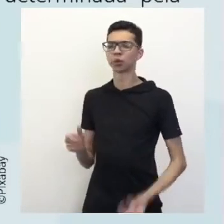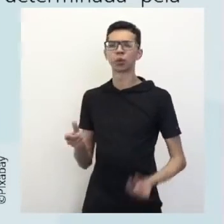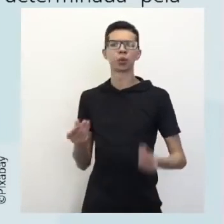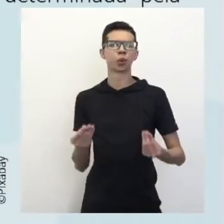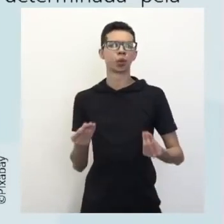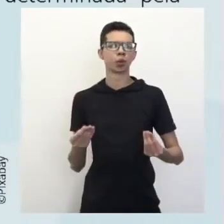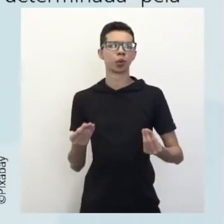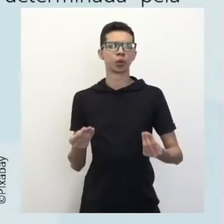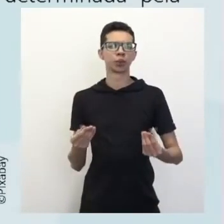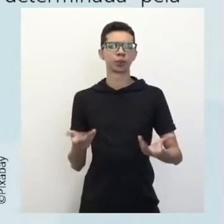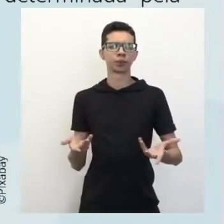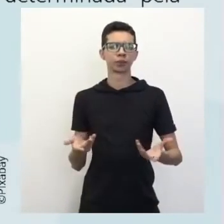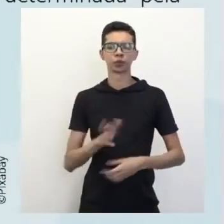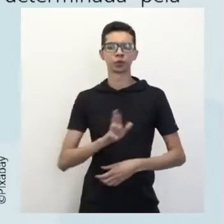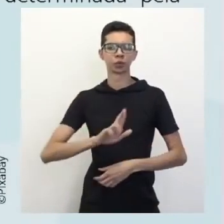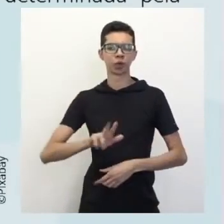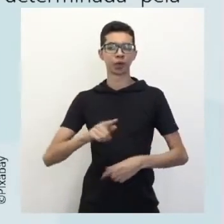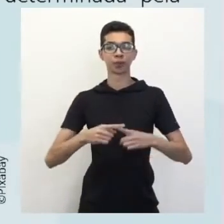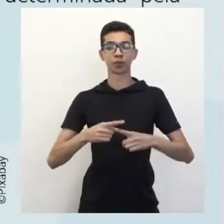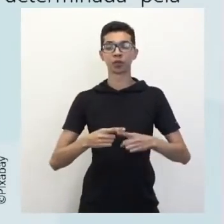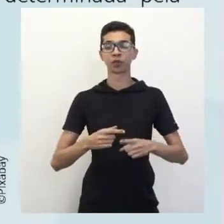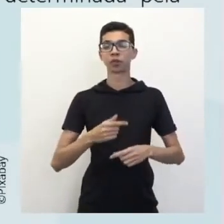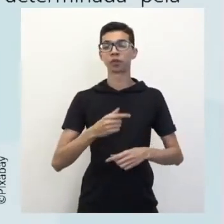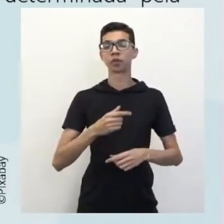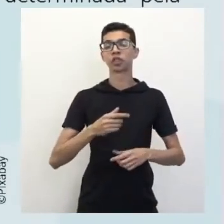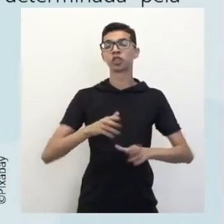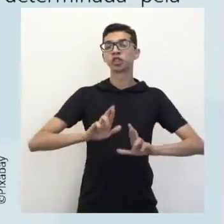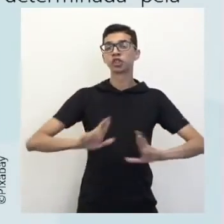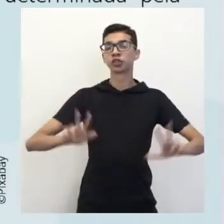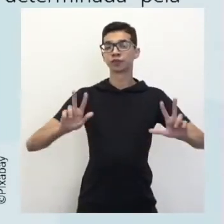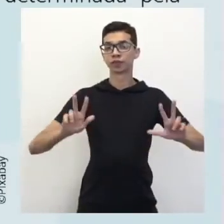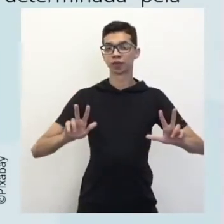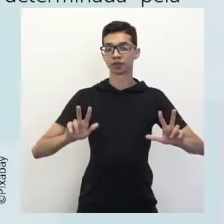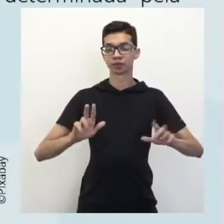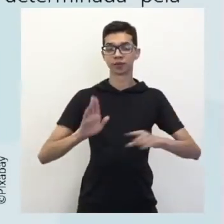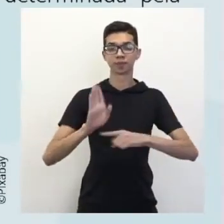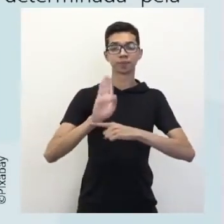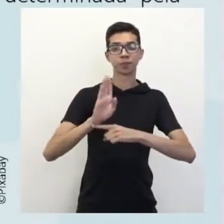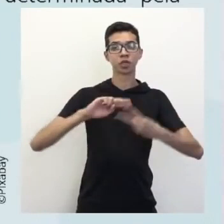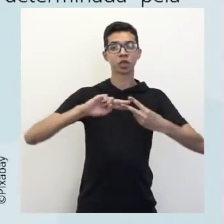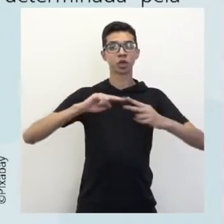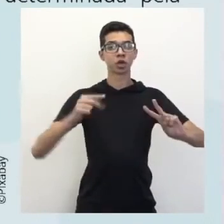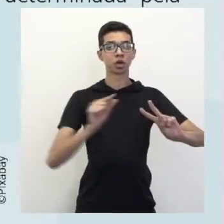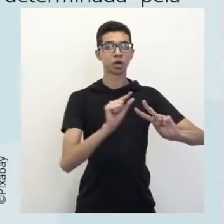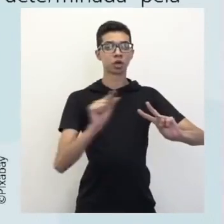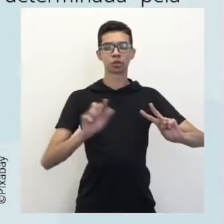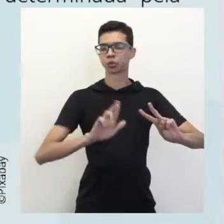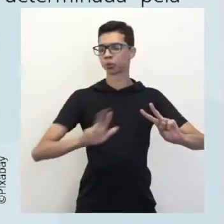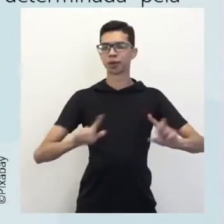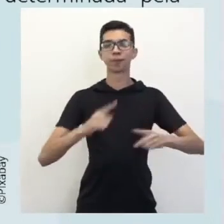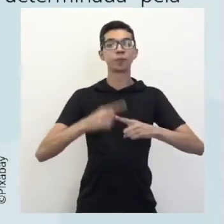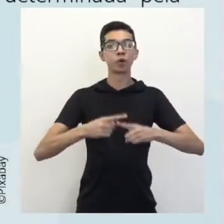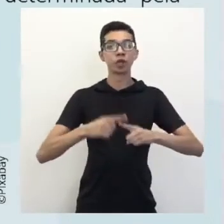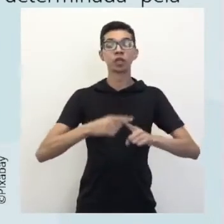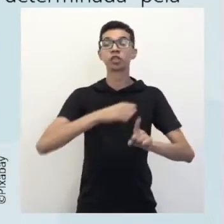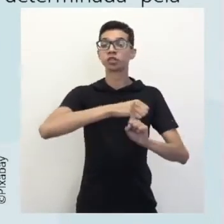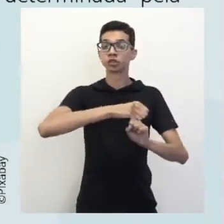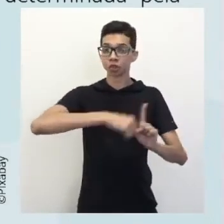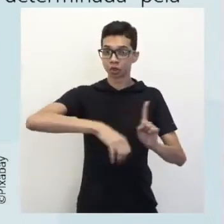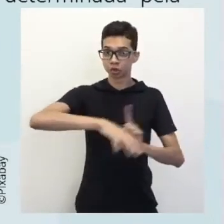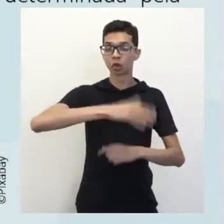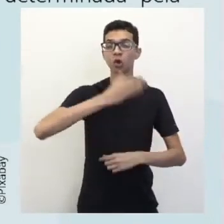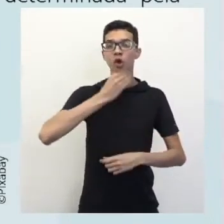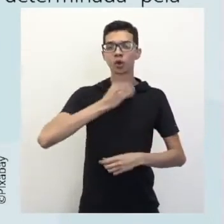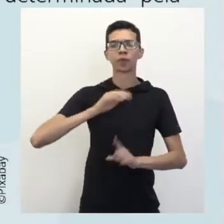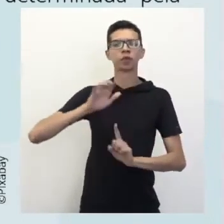consequência de diferenças biológicas, de diferenças naturais, mas de fatores sociais que foram impostos pelos